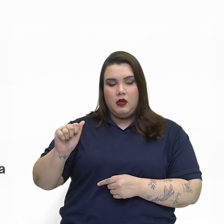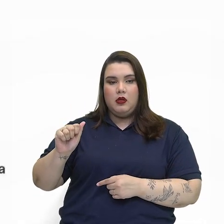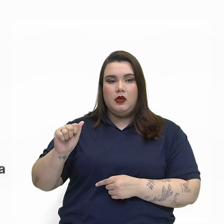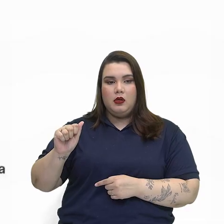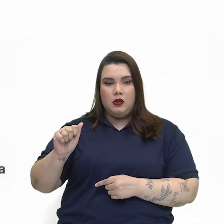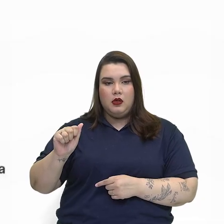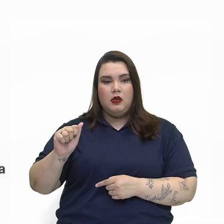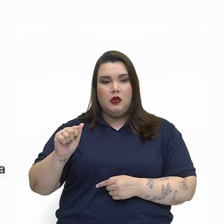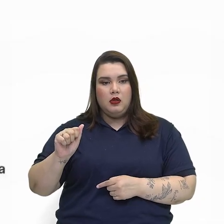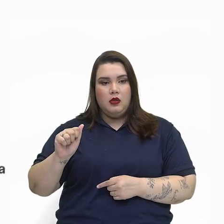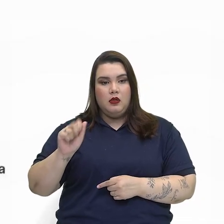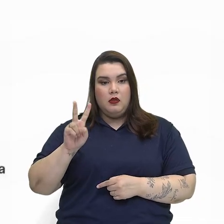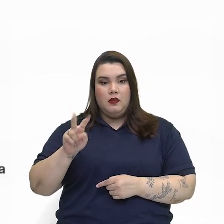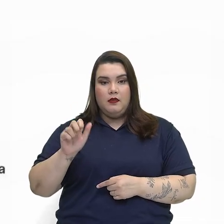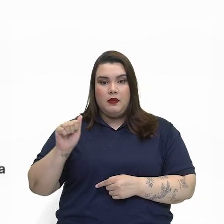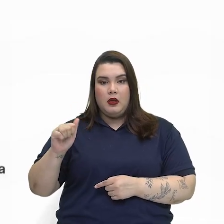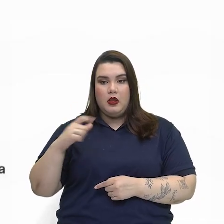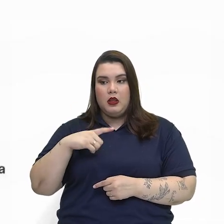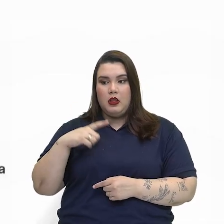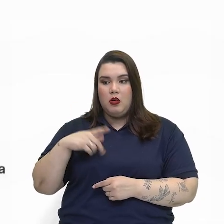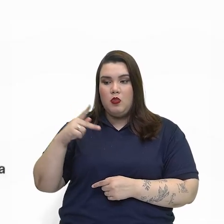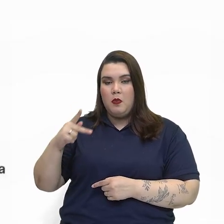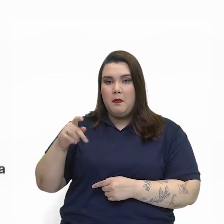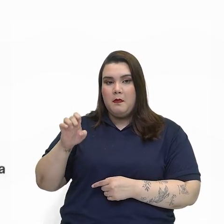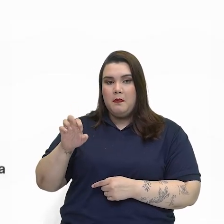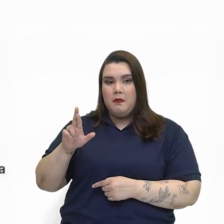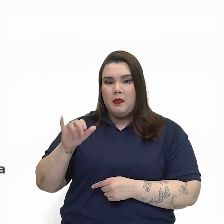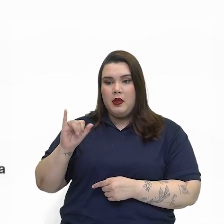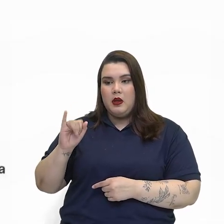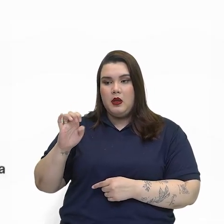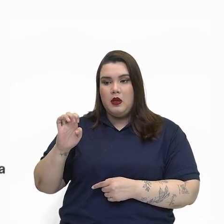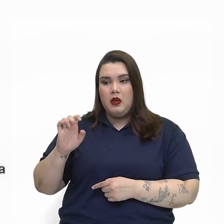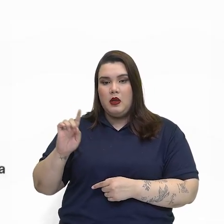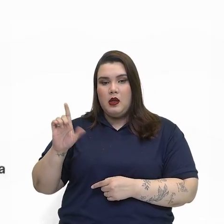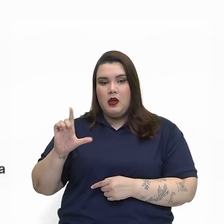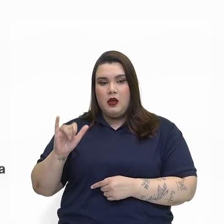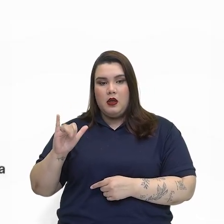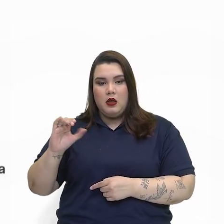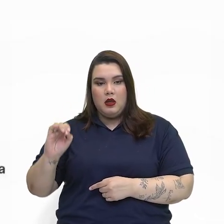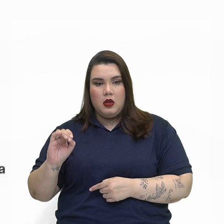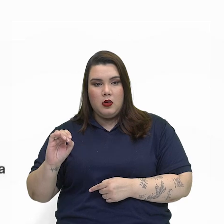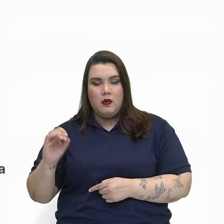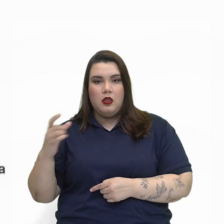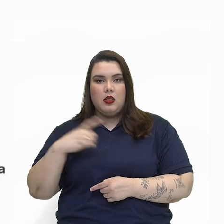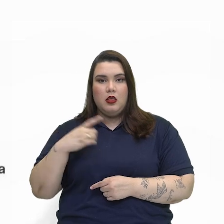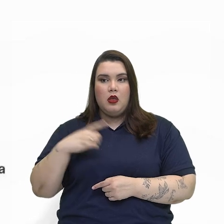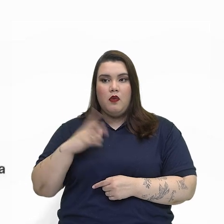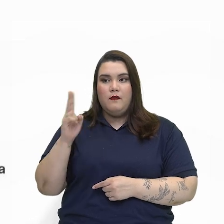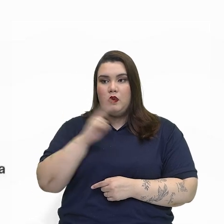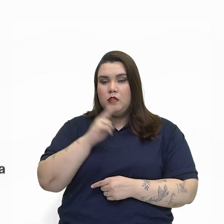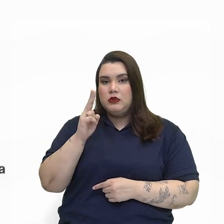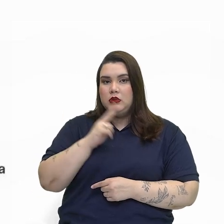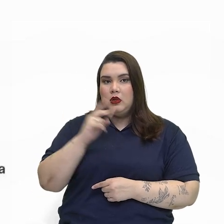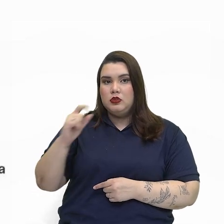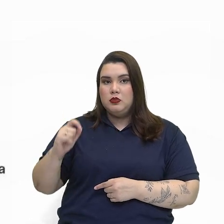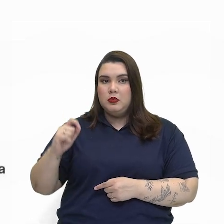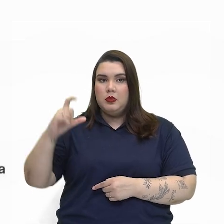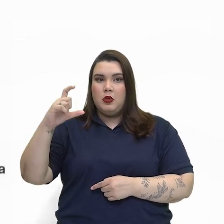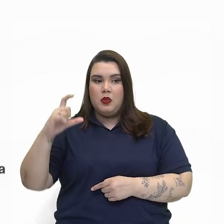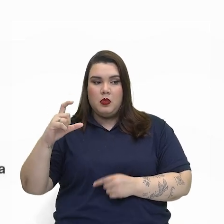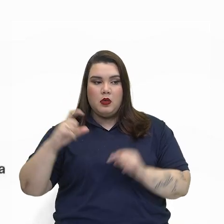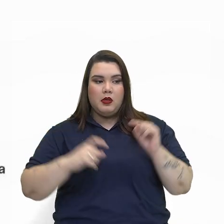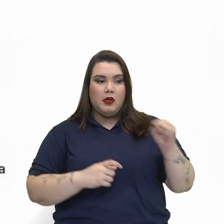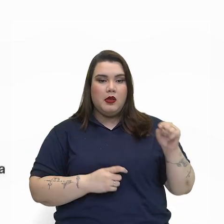VA, como VA está no periélio, como esse ponto A está no periélio, aqui eu tenho uma velocidade maior que a